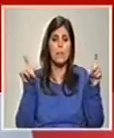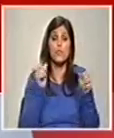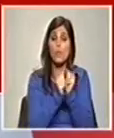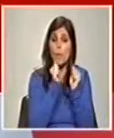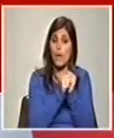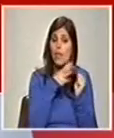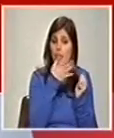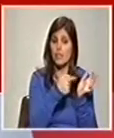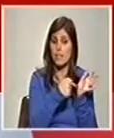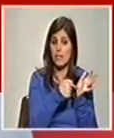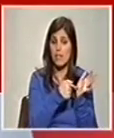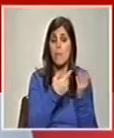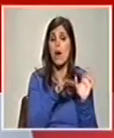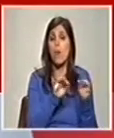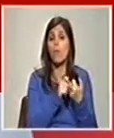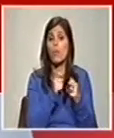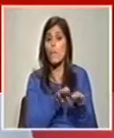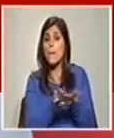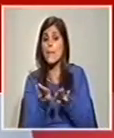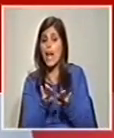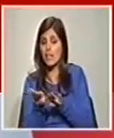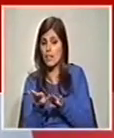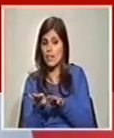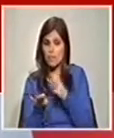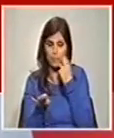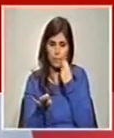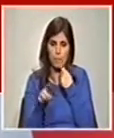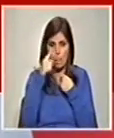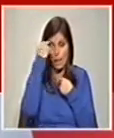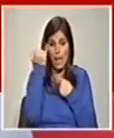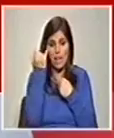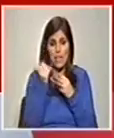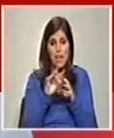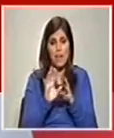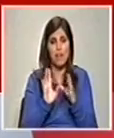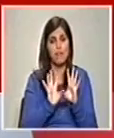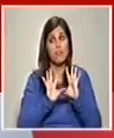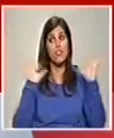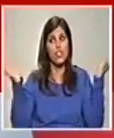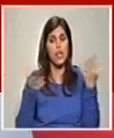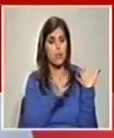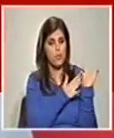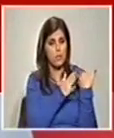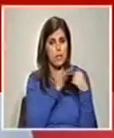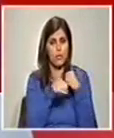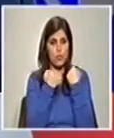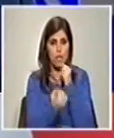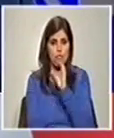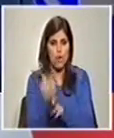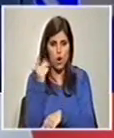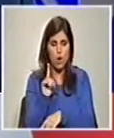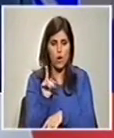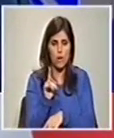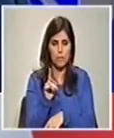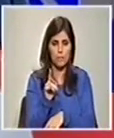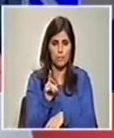depois é um bocadinho por diferente. Isso é que isso em é prática é um bocadinho diferente. Isso é que é este conceito este ponto, tão abrangente de responsabilidade social é realmente muito mais recente, não é? O que não quer dizer que as empresas